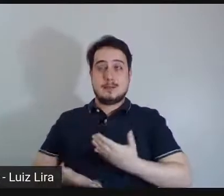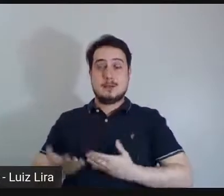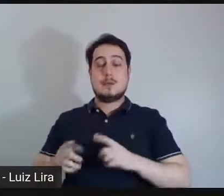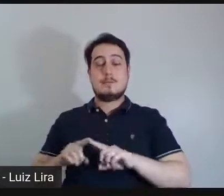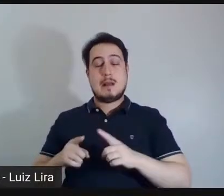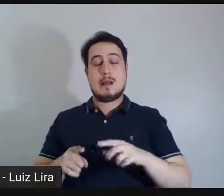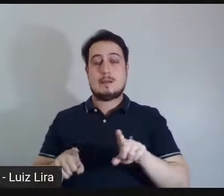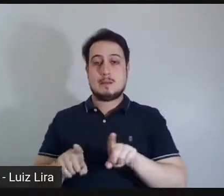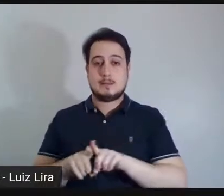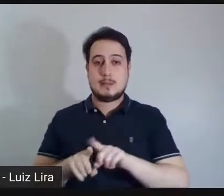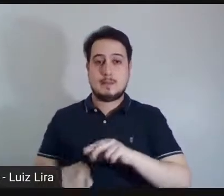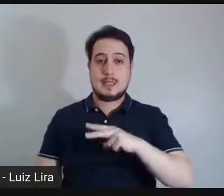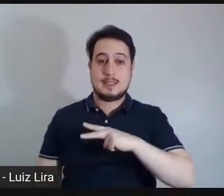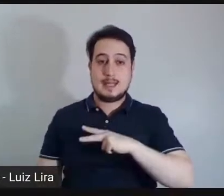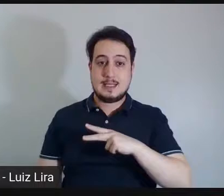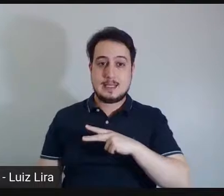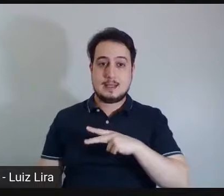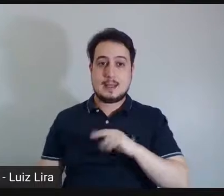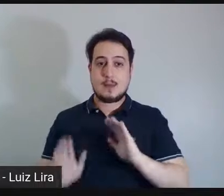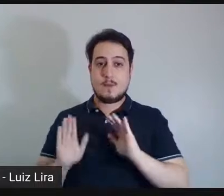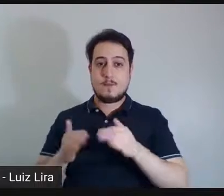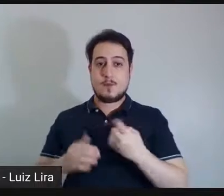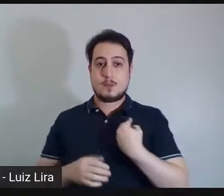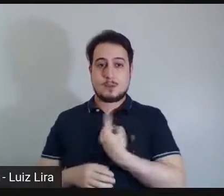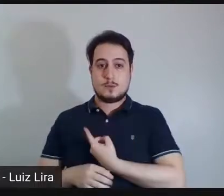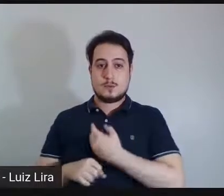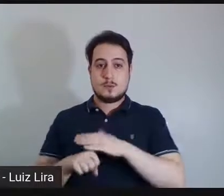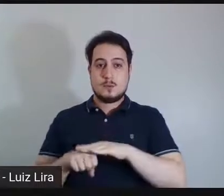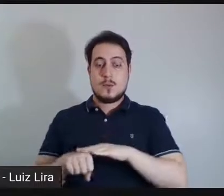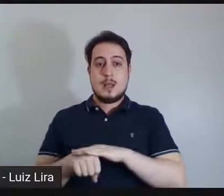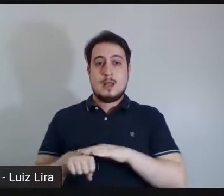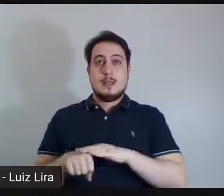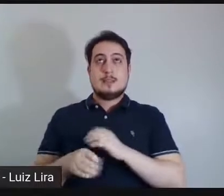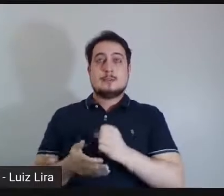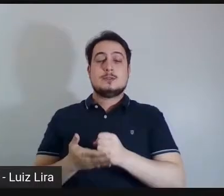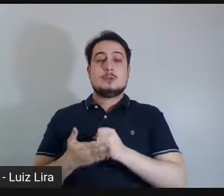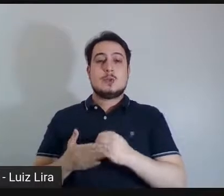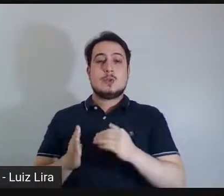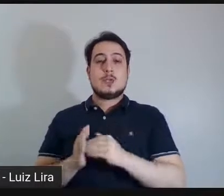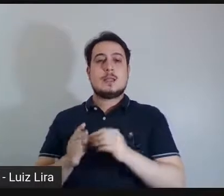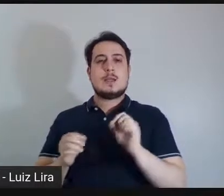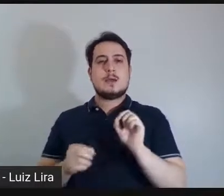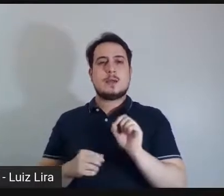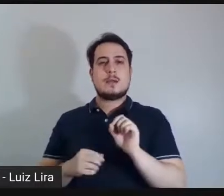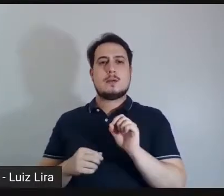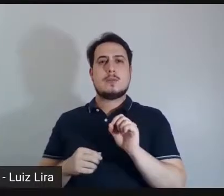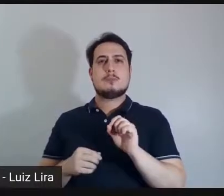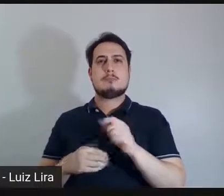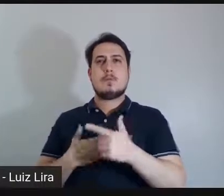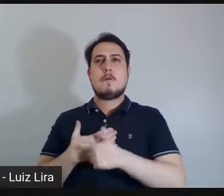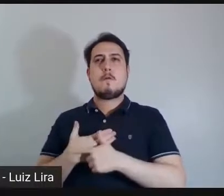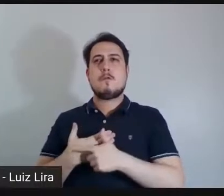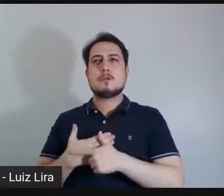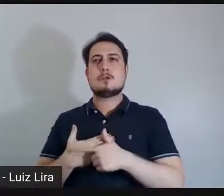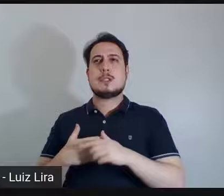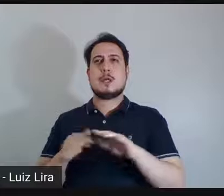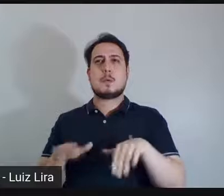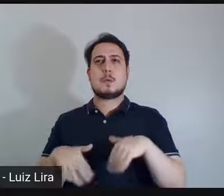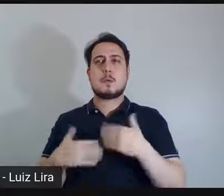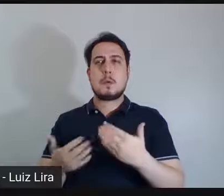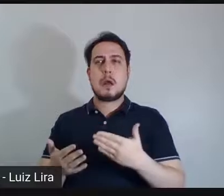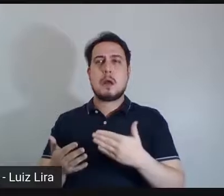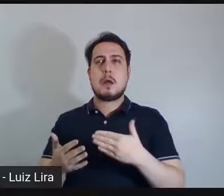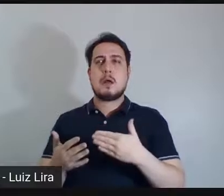que é o foco da nossa conversa, gerou até não se conhecia o papel de cada agente da